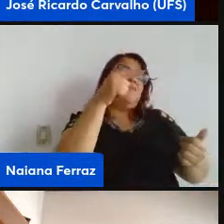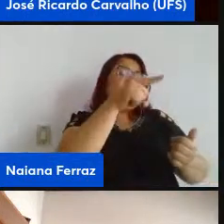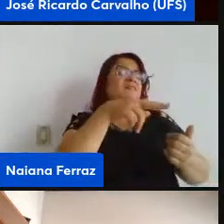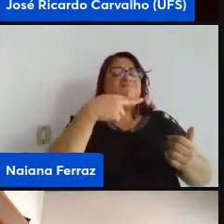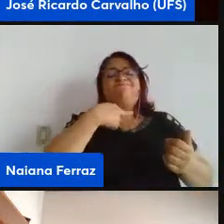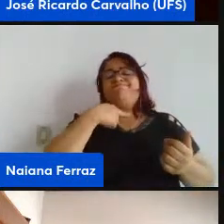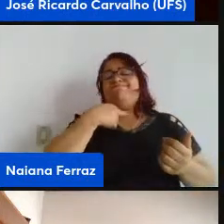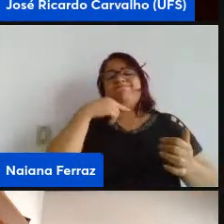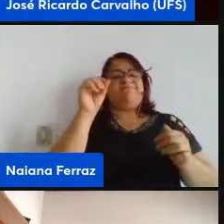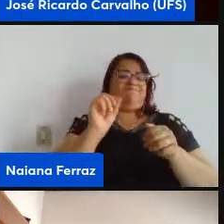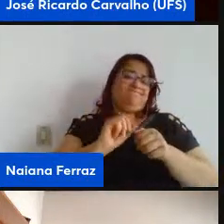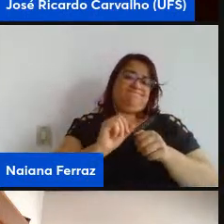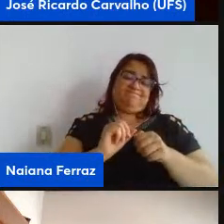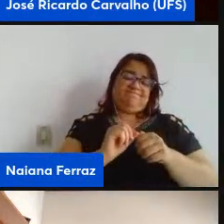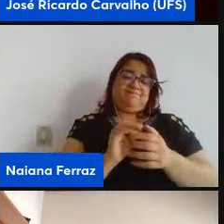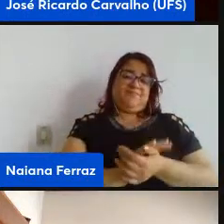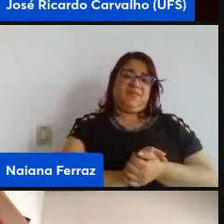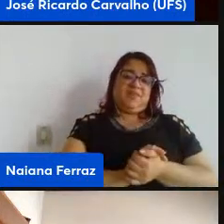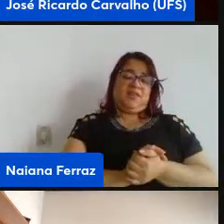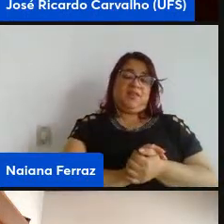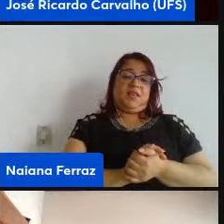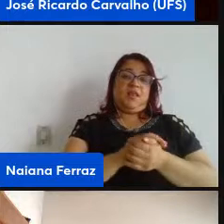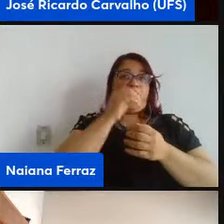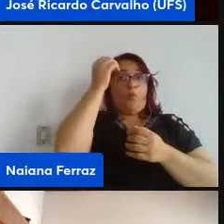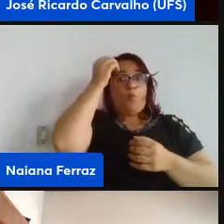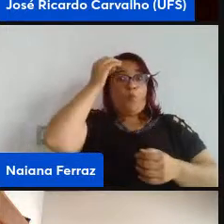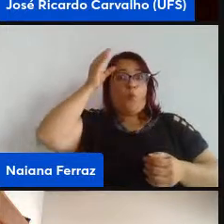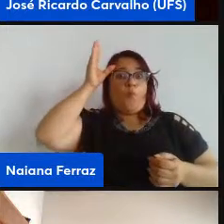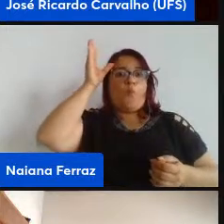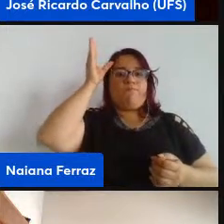É. Né? Então, o conhecimento...